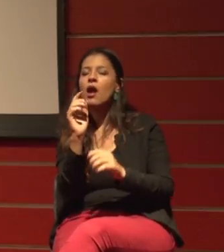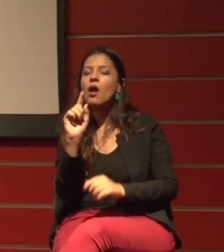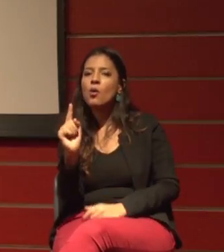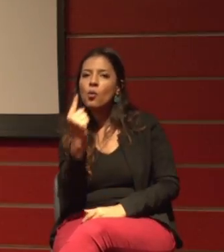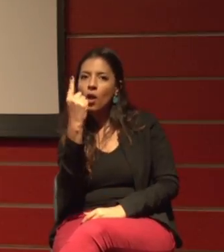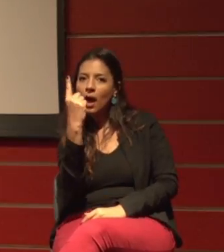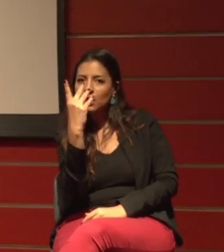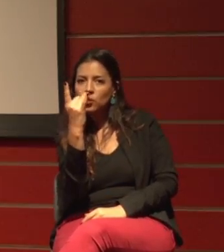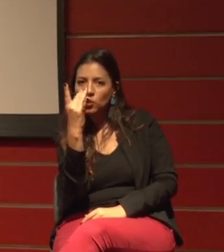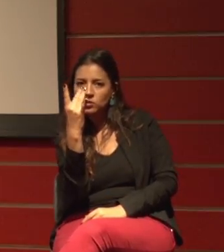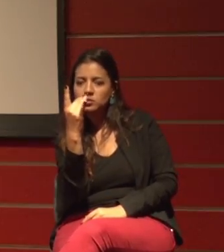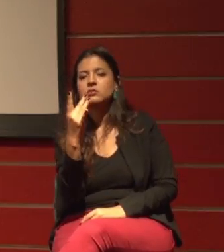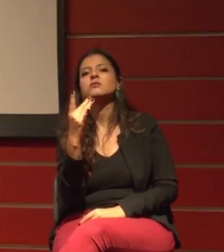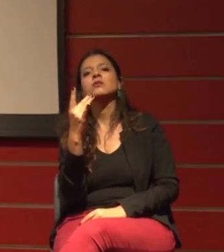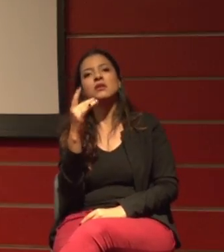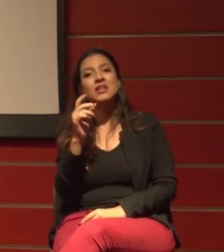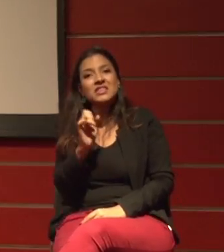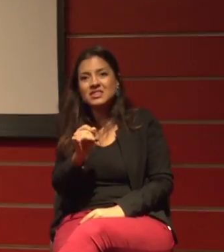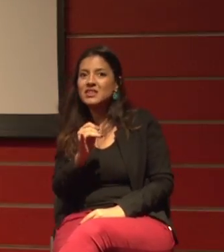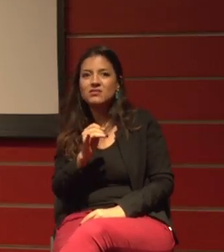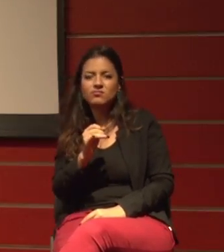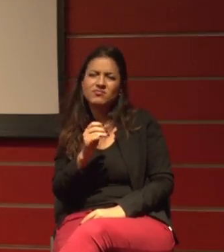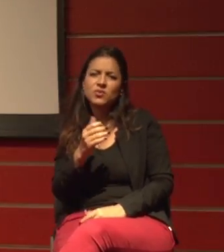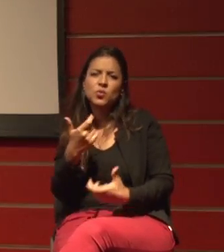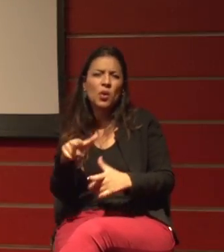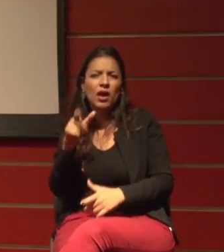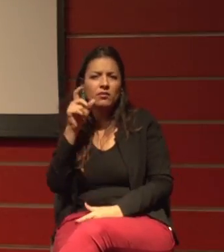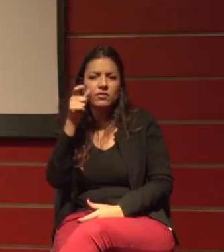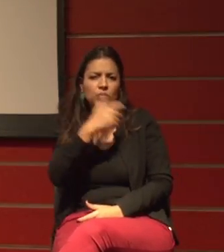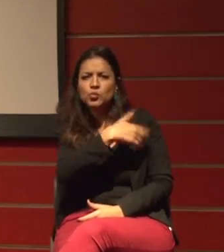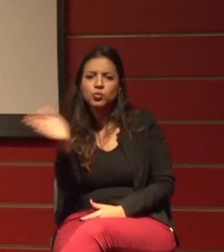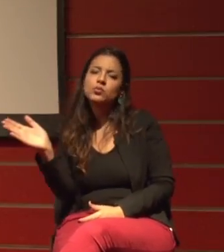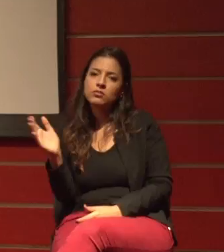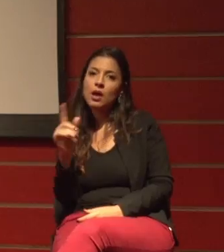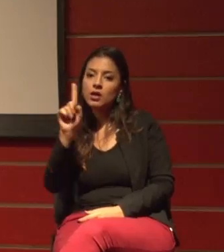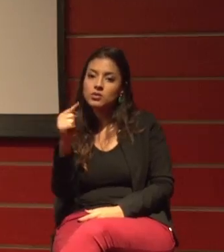série inteira pelo menos esse eu acho que vale a pena assistir